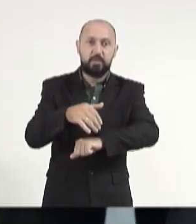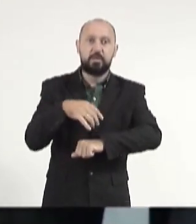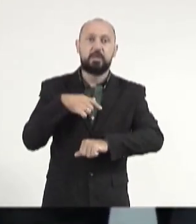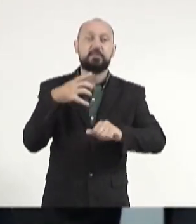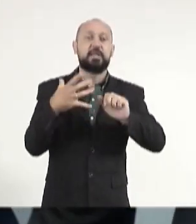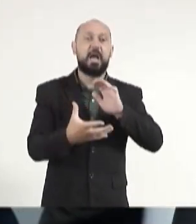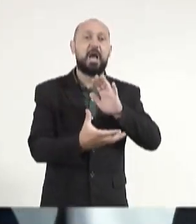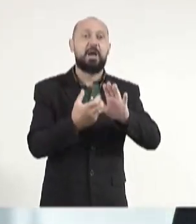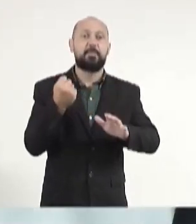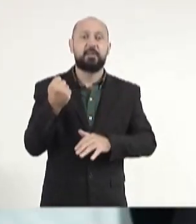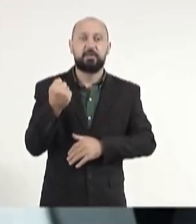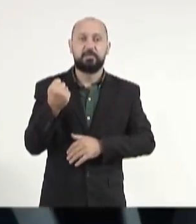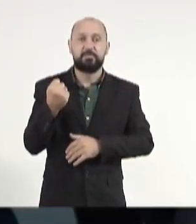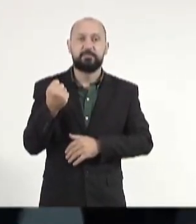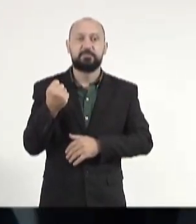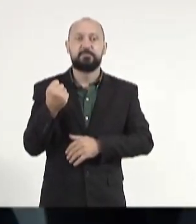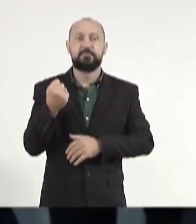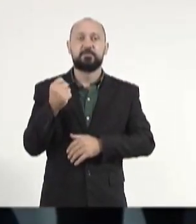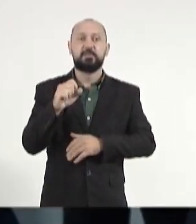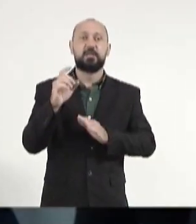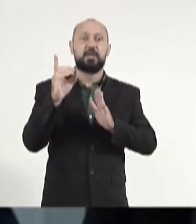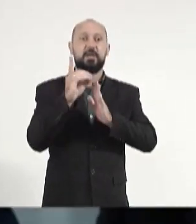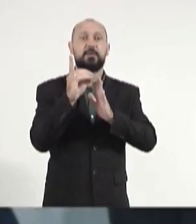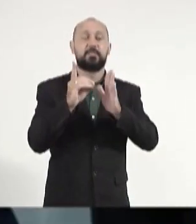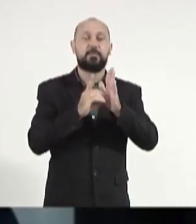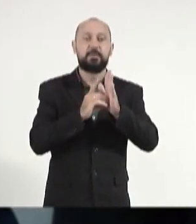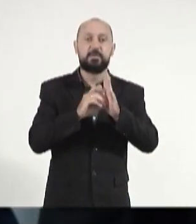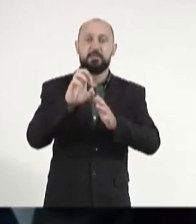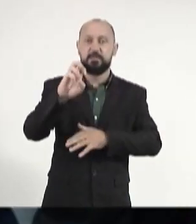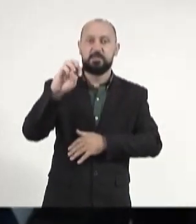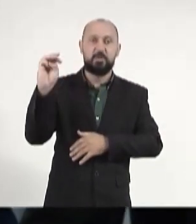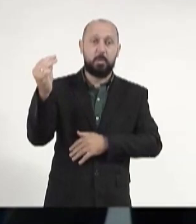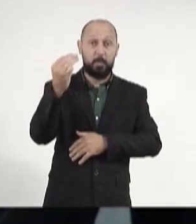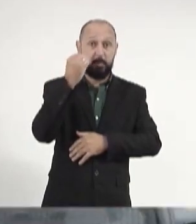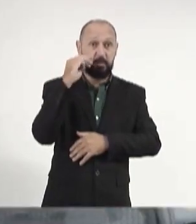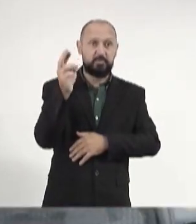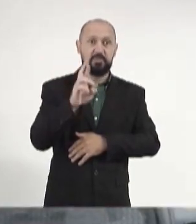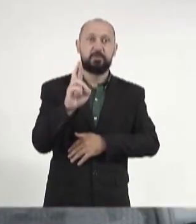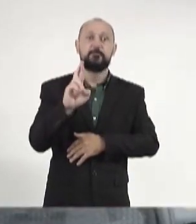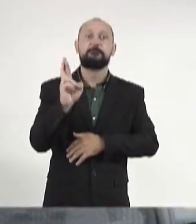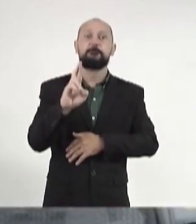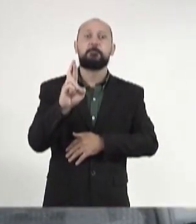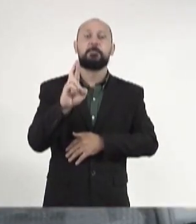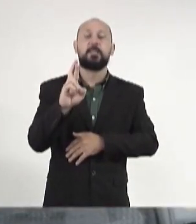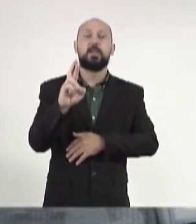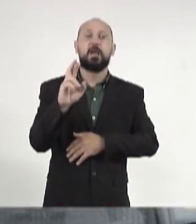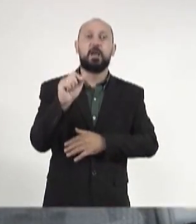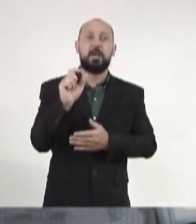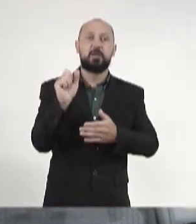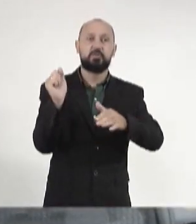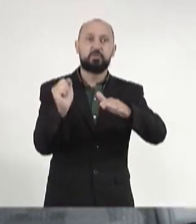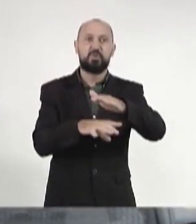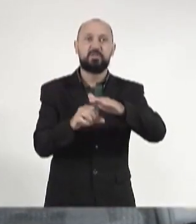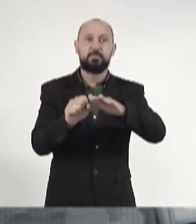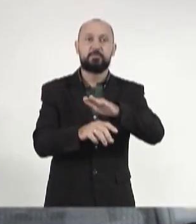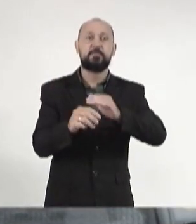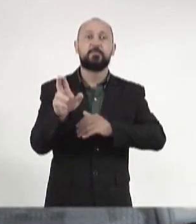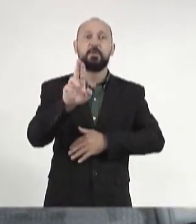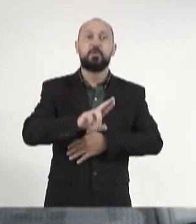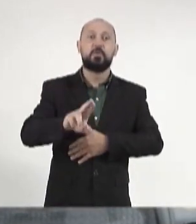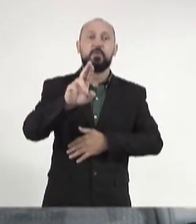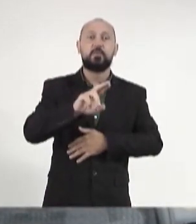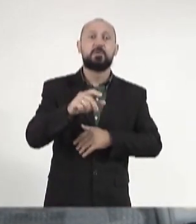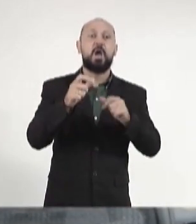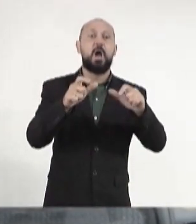está abocanhando, através desse decreto, quase 5 milhões e meio de reais, que são as aplicações financeiras,